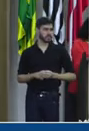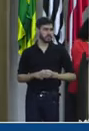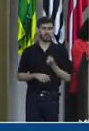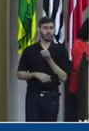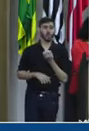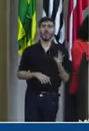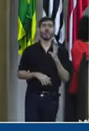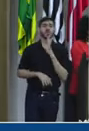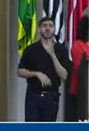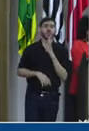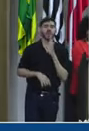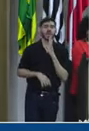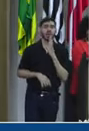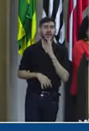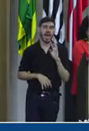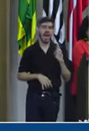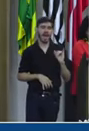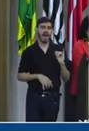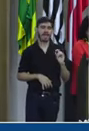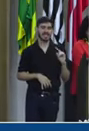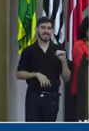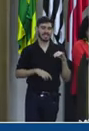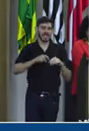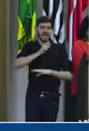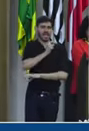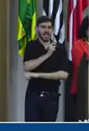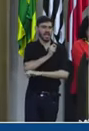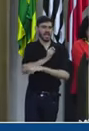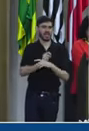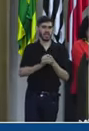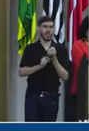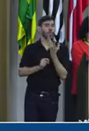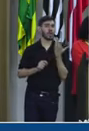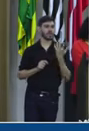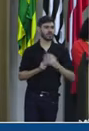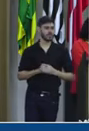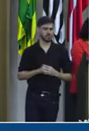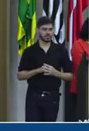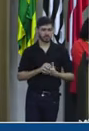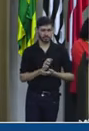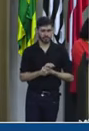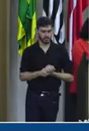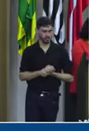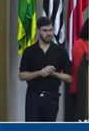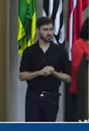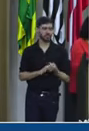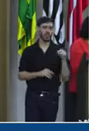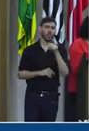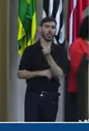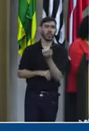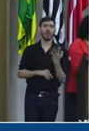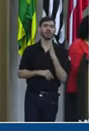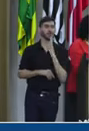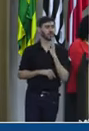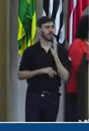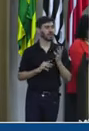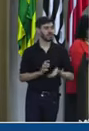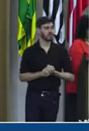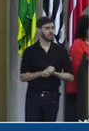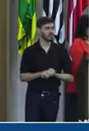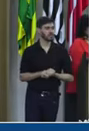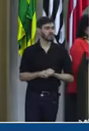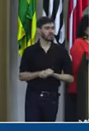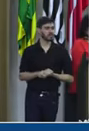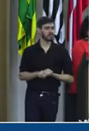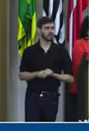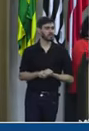Quantos aqui conhecem um raizeiro? Conhece? Ok. Quantos aqui conhecem